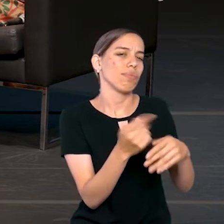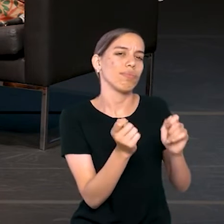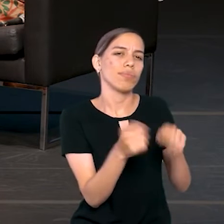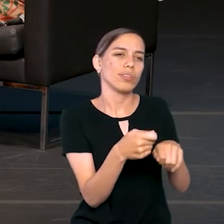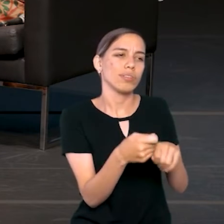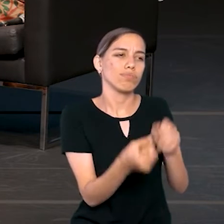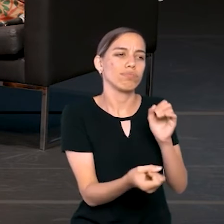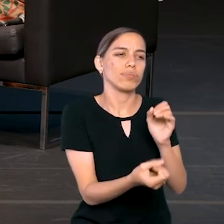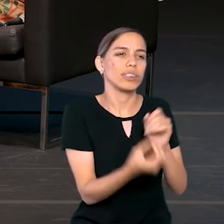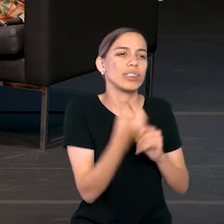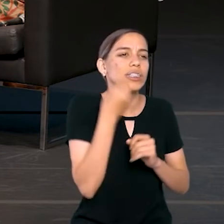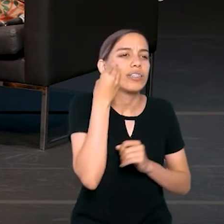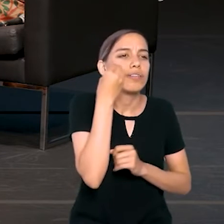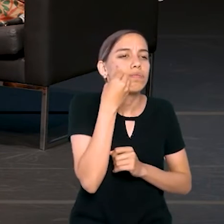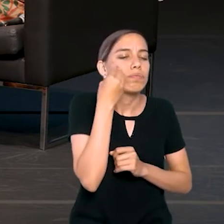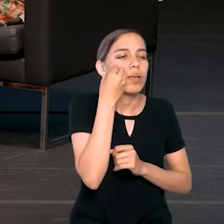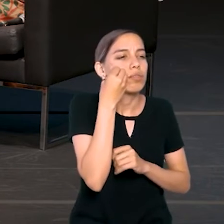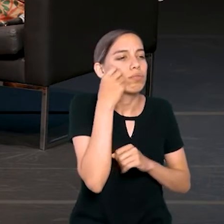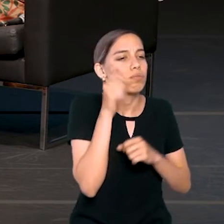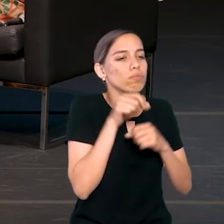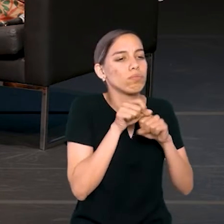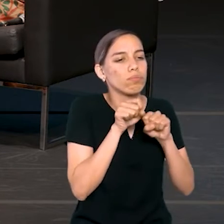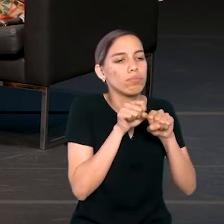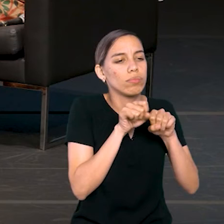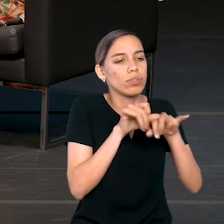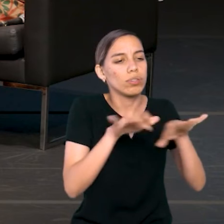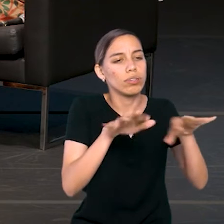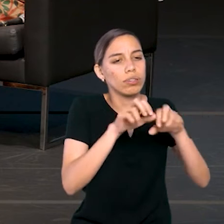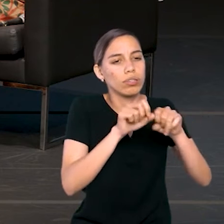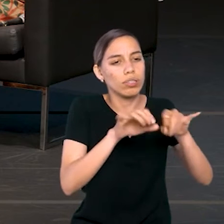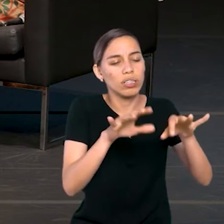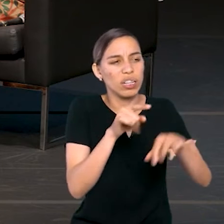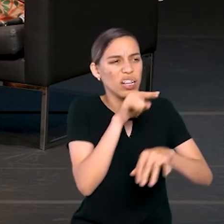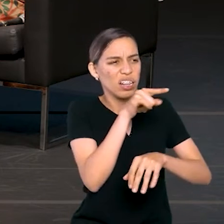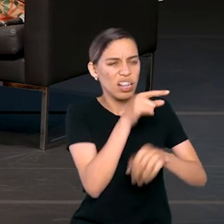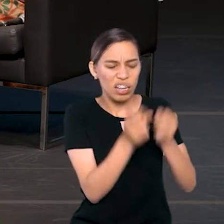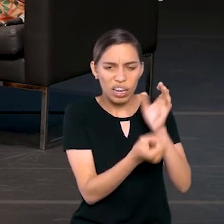sua experiência de vida, e não produz o tal do lixo.